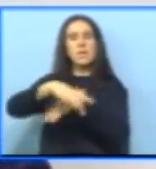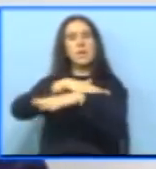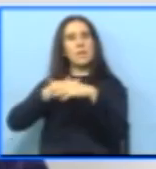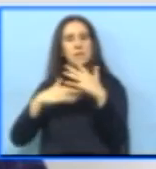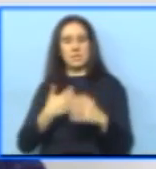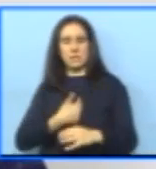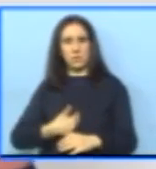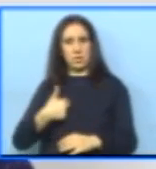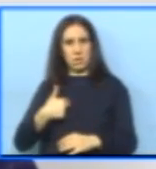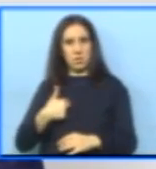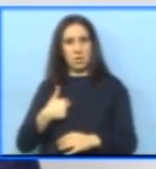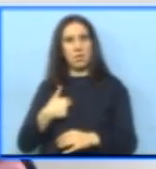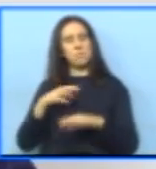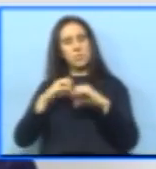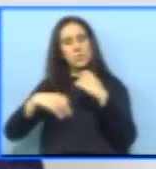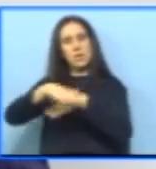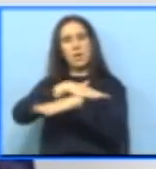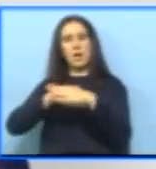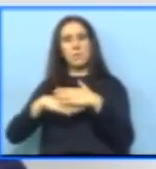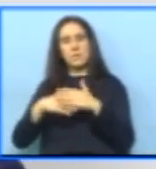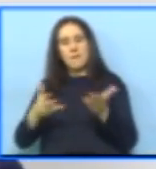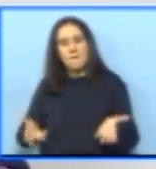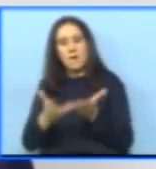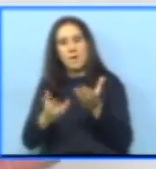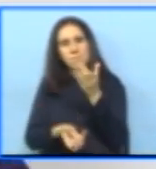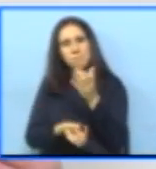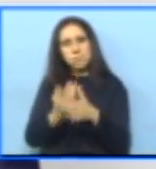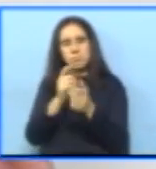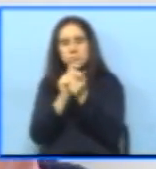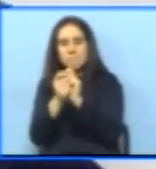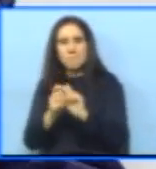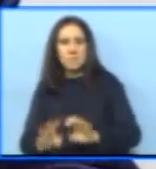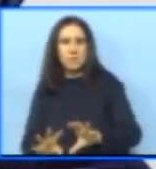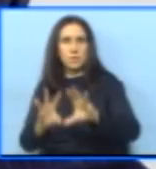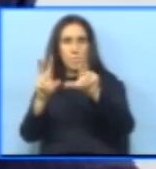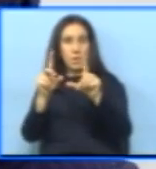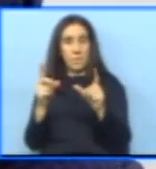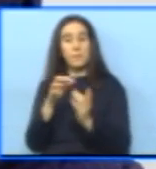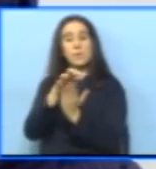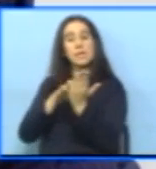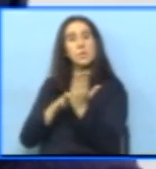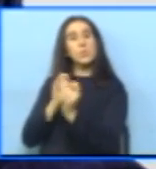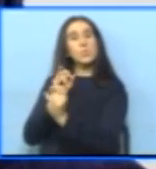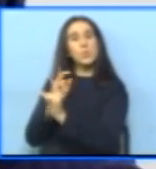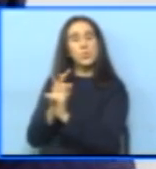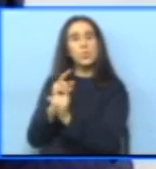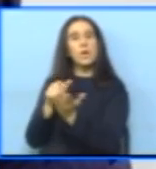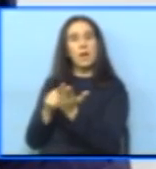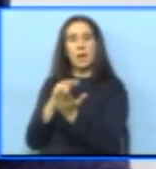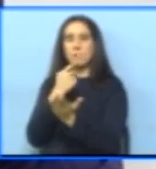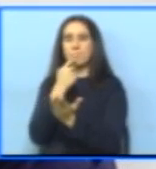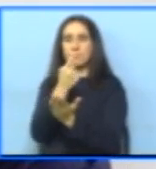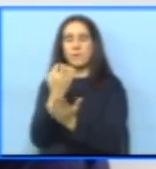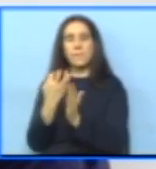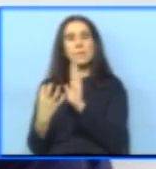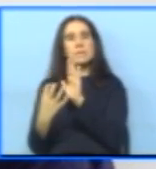necessário implementar, criar, levedar, transformar, não é? Porque há outros textos que incluem também o